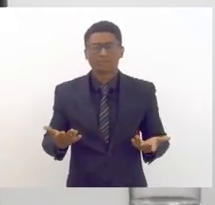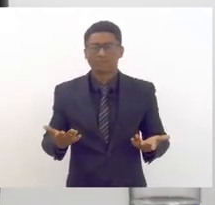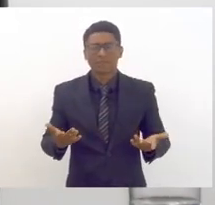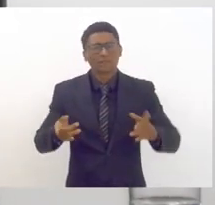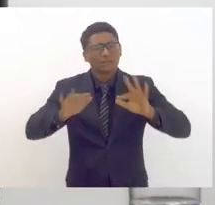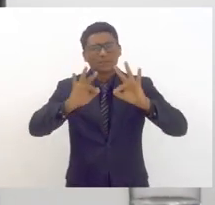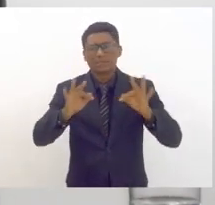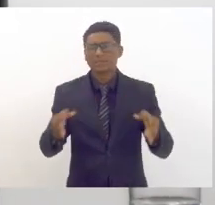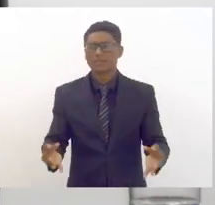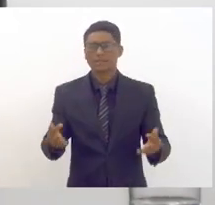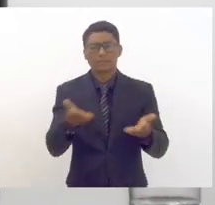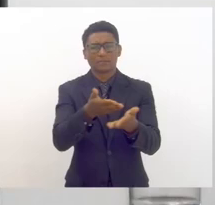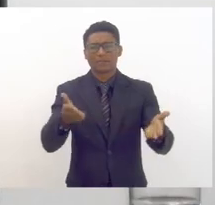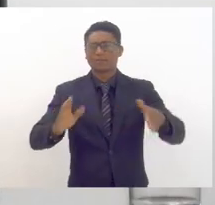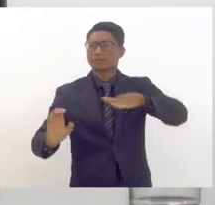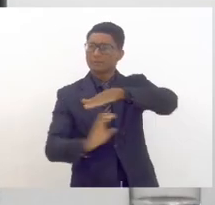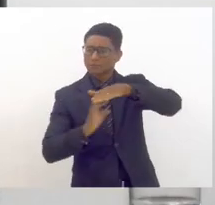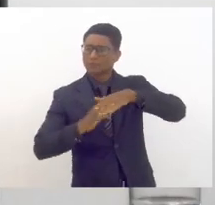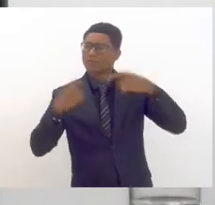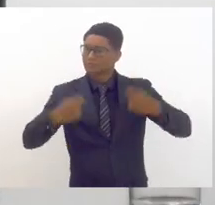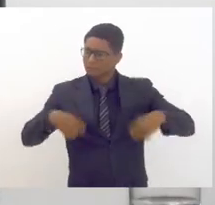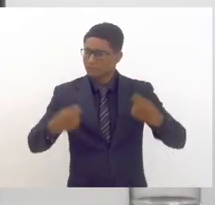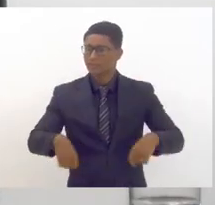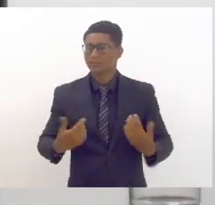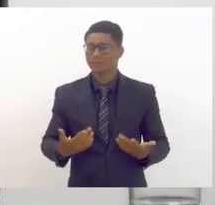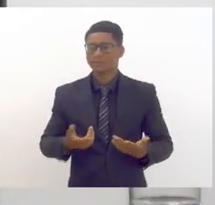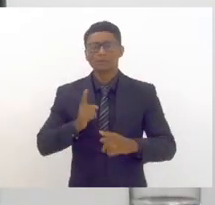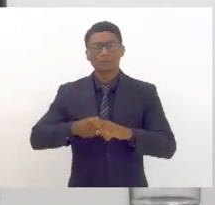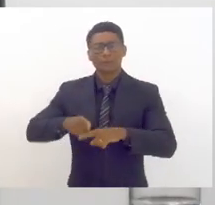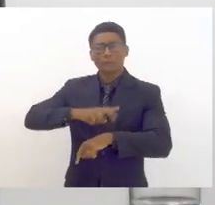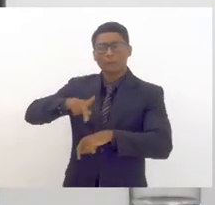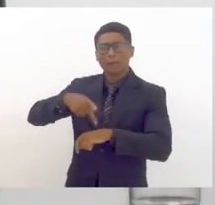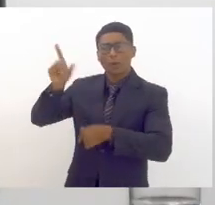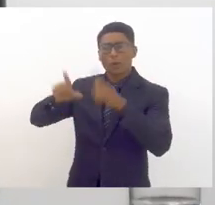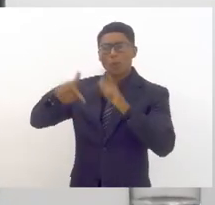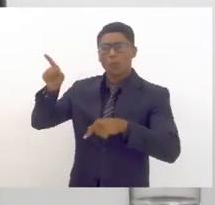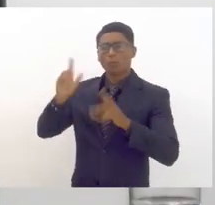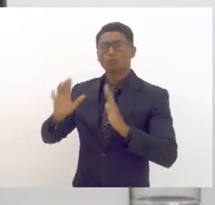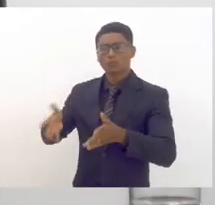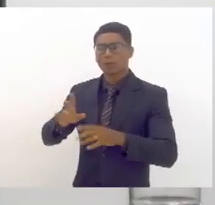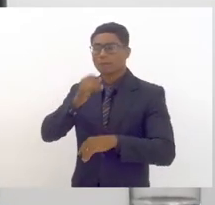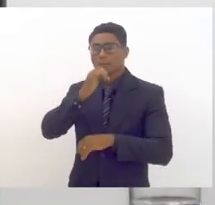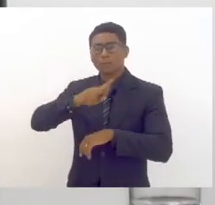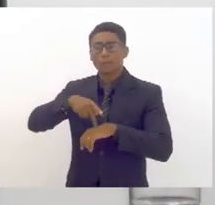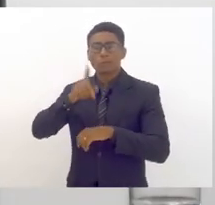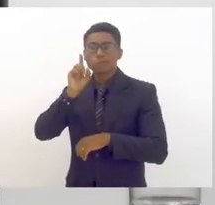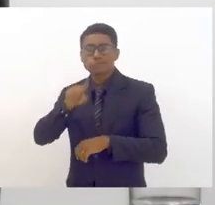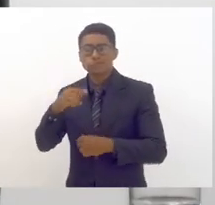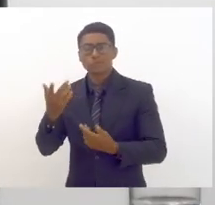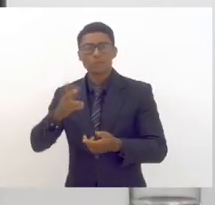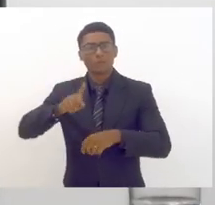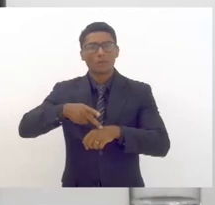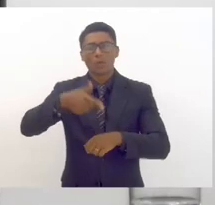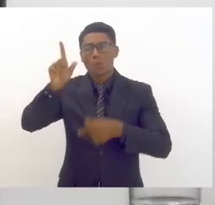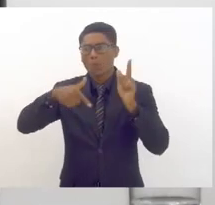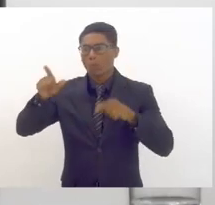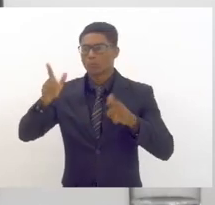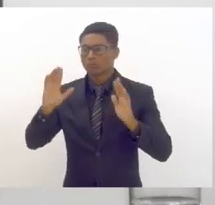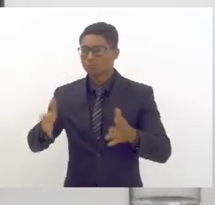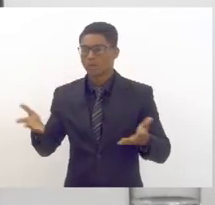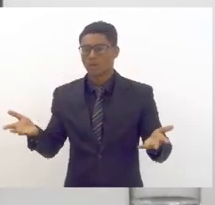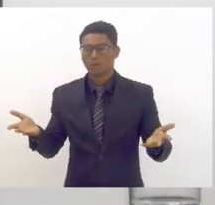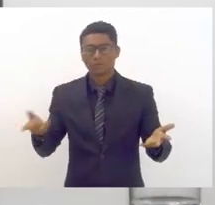operadoras aplicarem, que já é aplicado em países de primeiro mundo, nos Estados Unidos, em outros países, e a gente discutindo